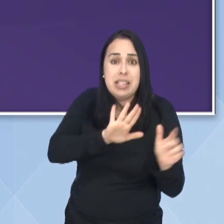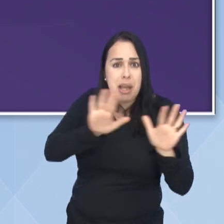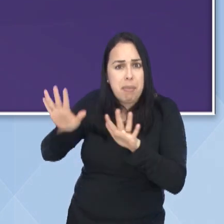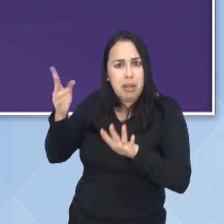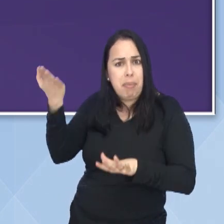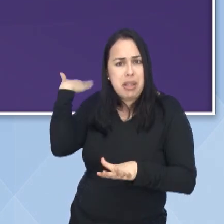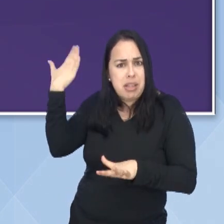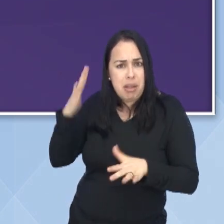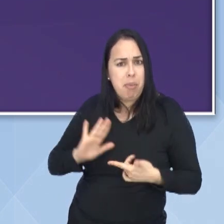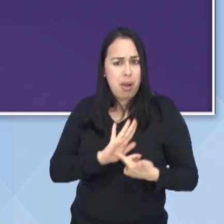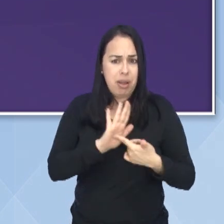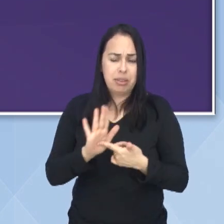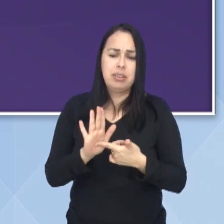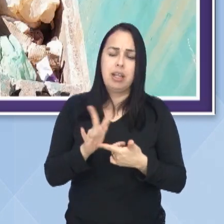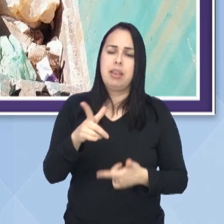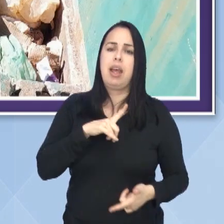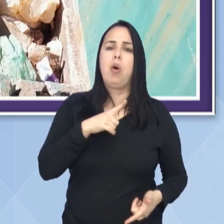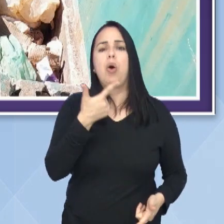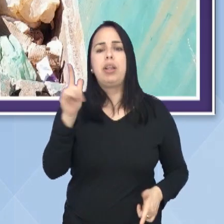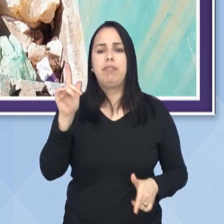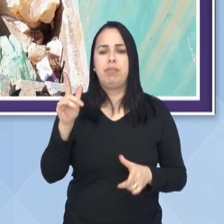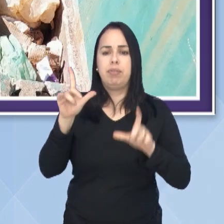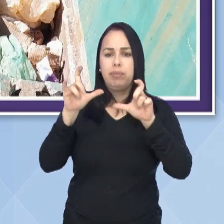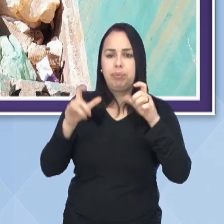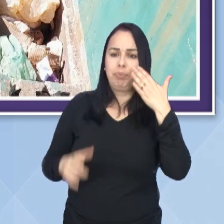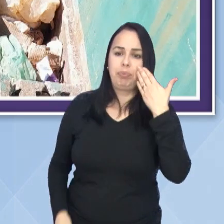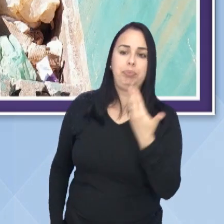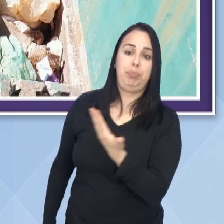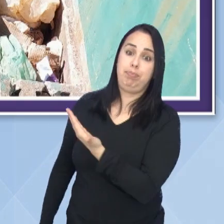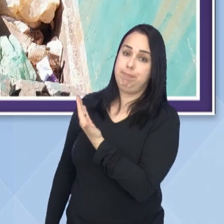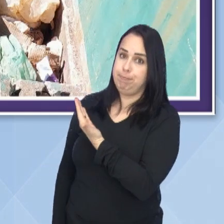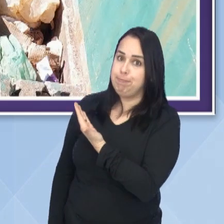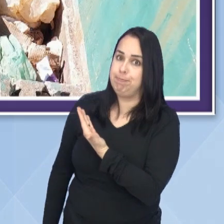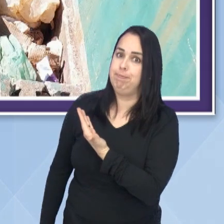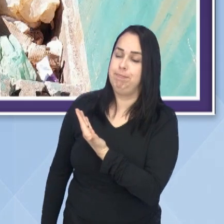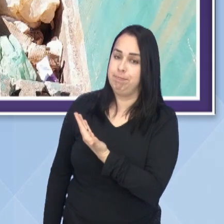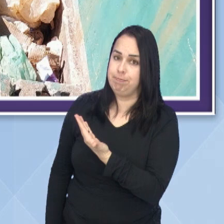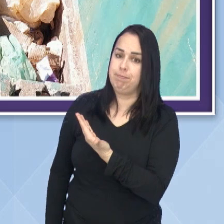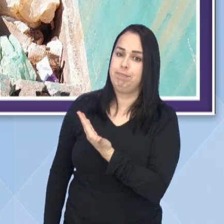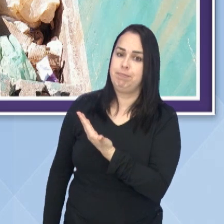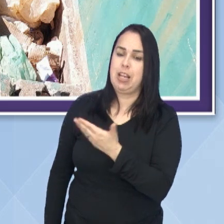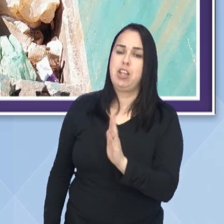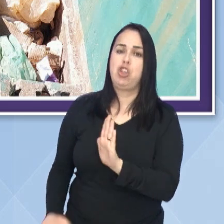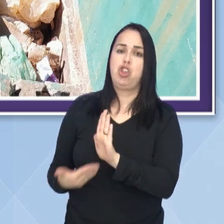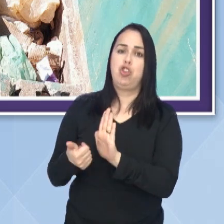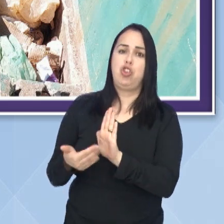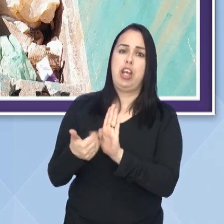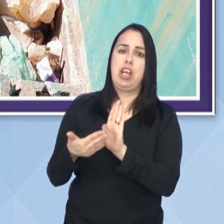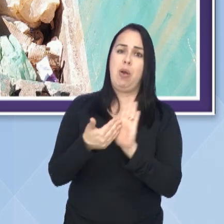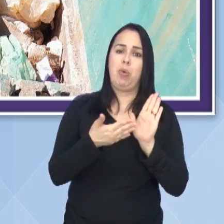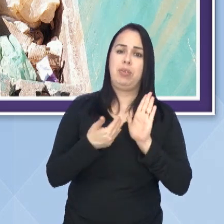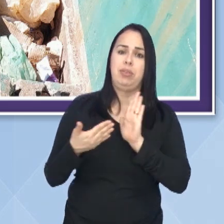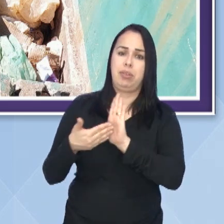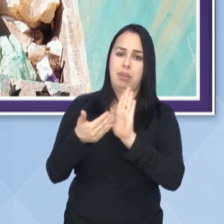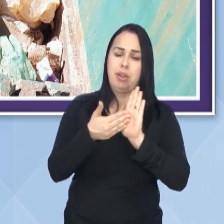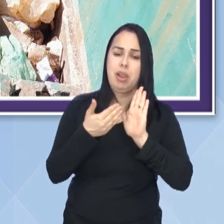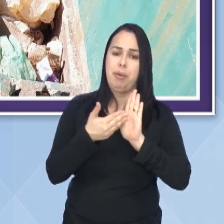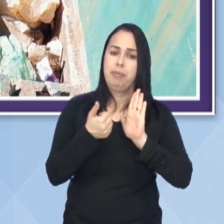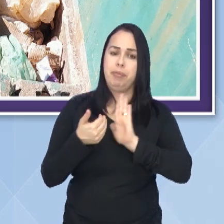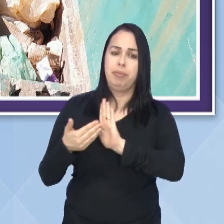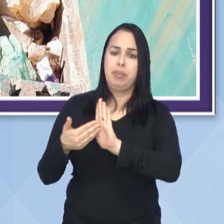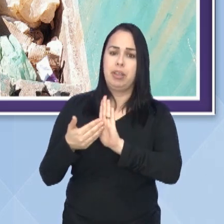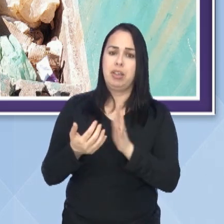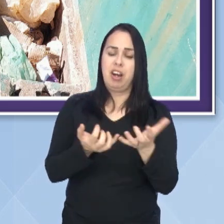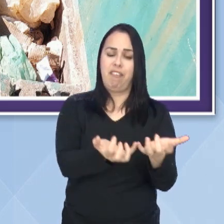a quadra. Tem mais uma foto, pode mostrar mais uma. Olha lá, ó. A quadra que tiveram a capacidade de tirar